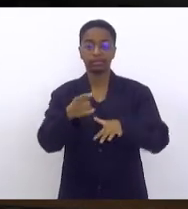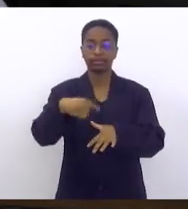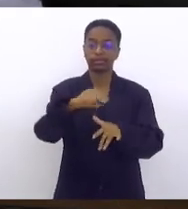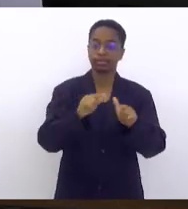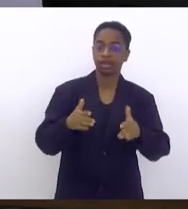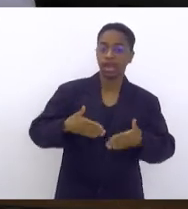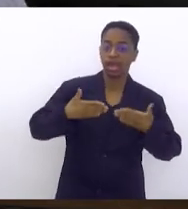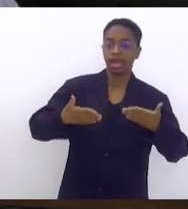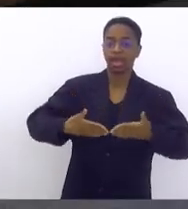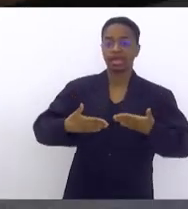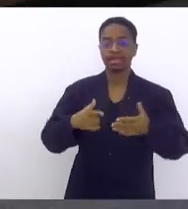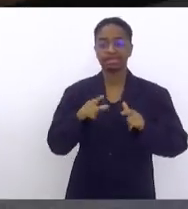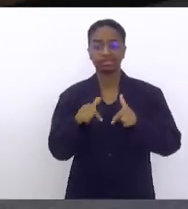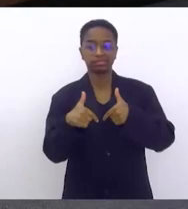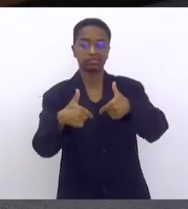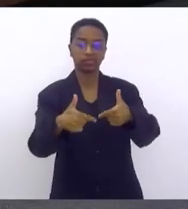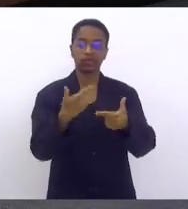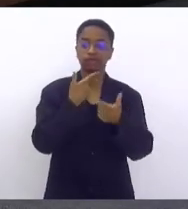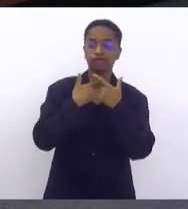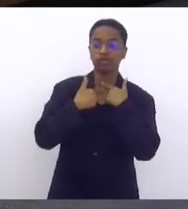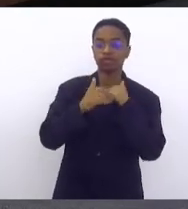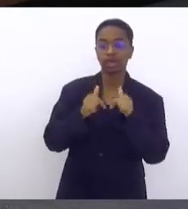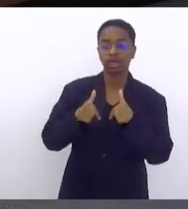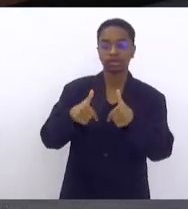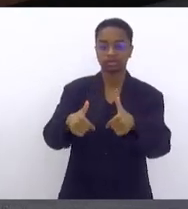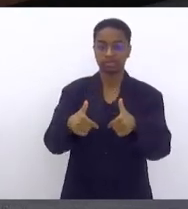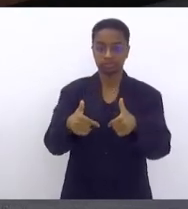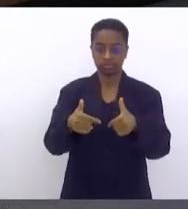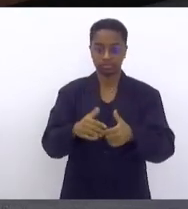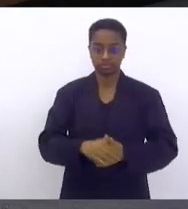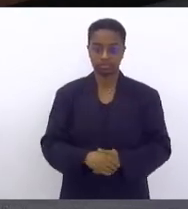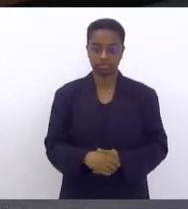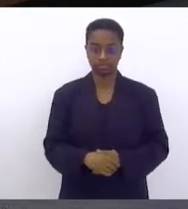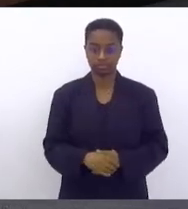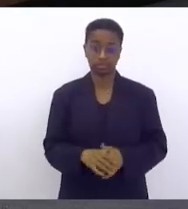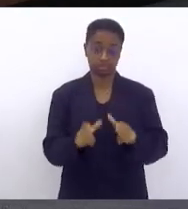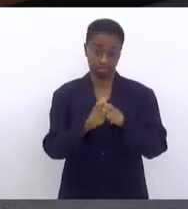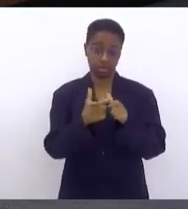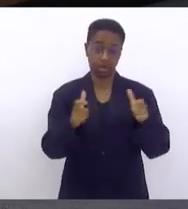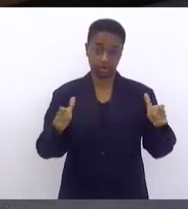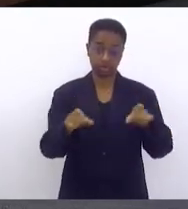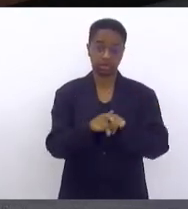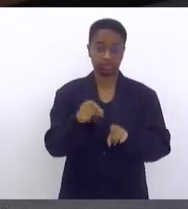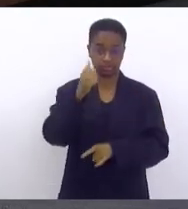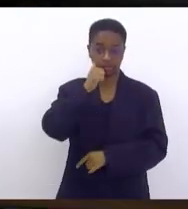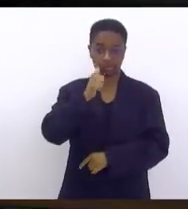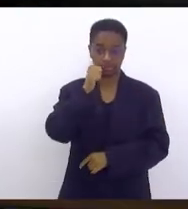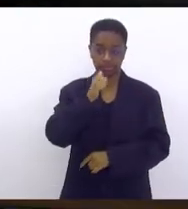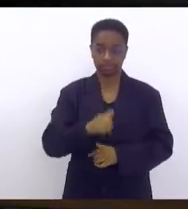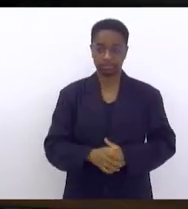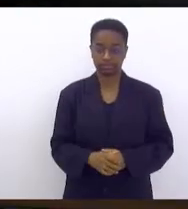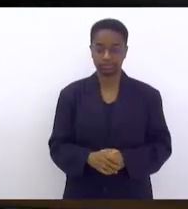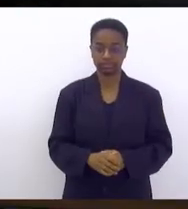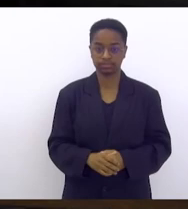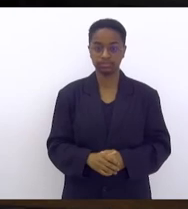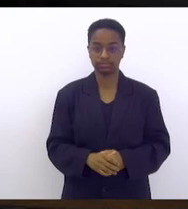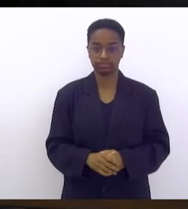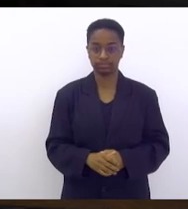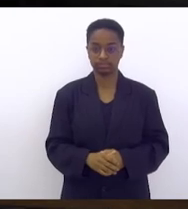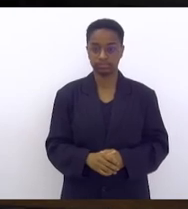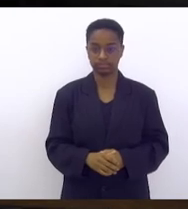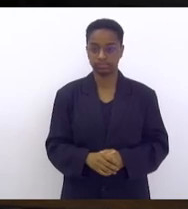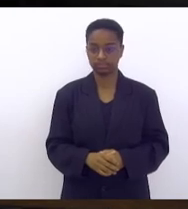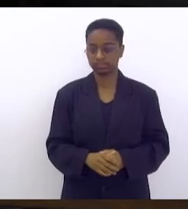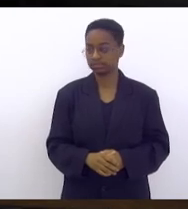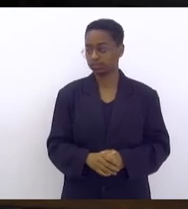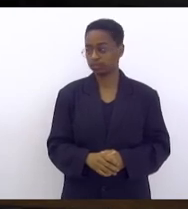ativos, dos senhores estarem com disposição de bater, senhores e grande maioria de senhoras, né, motivados de bater